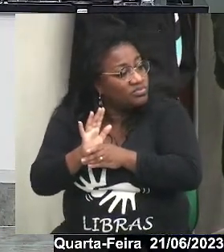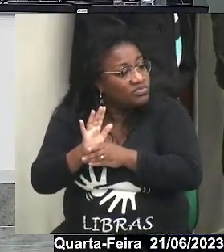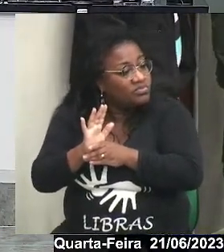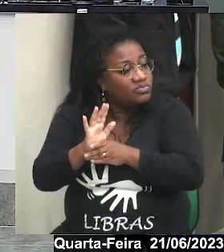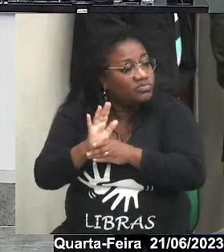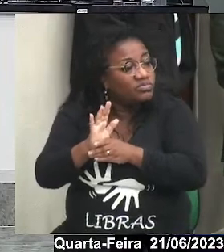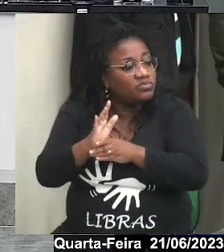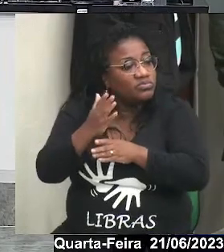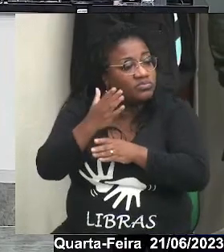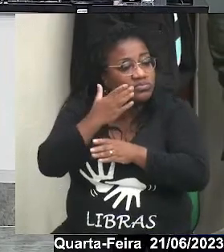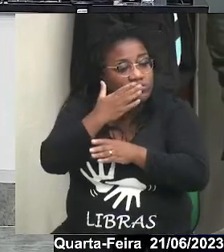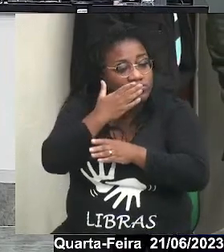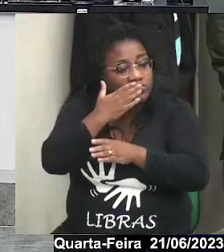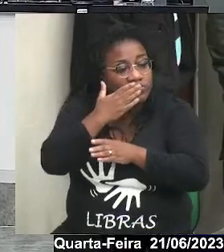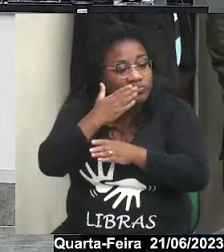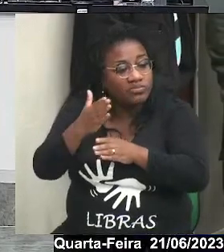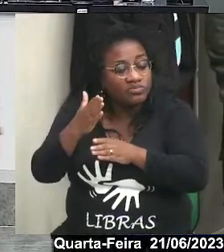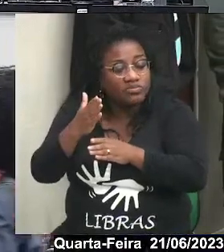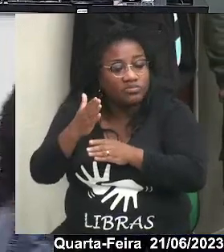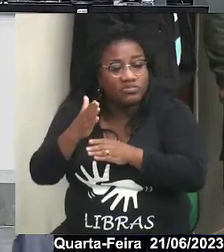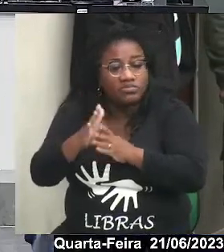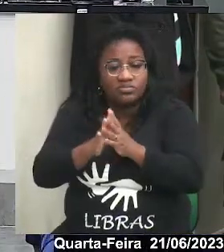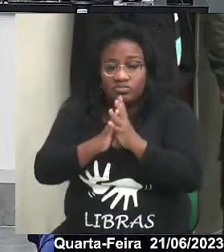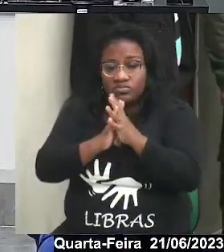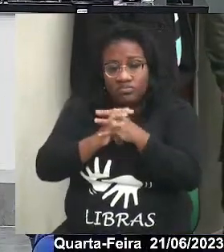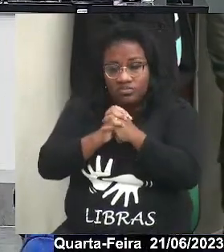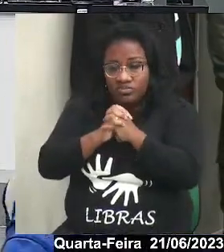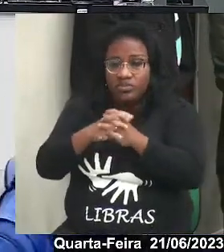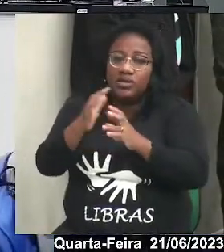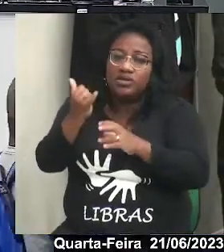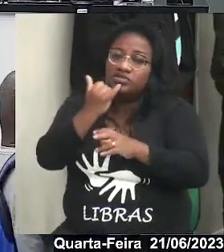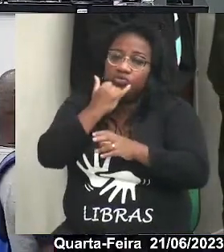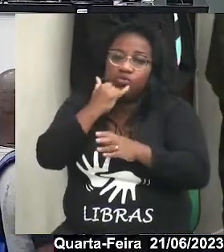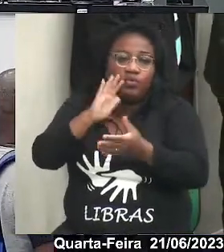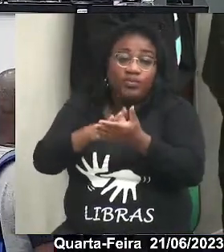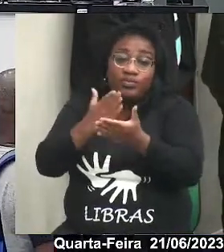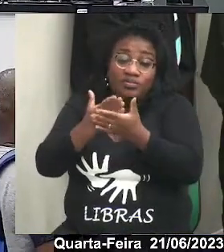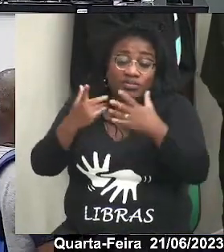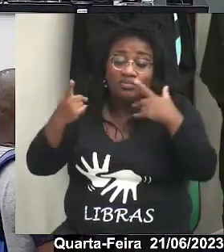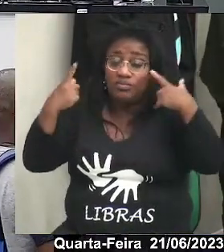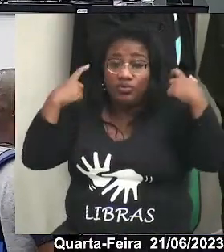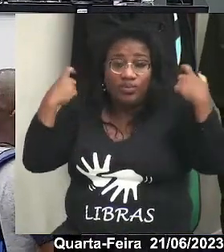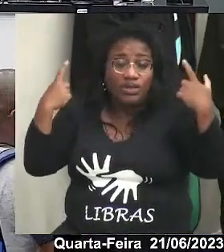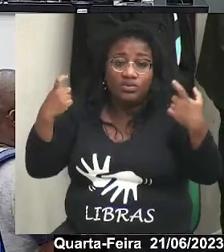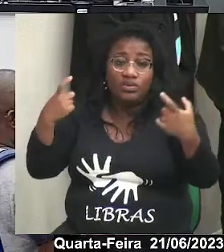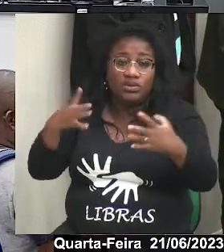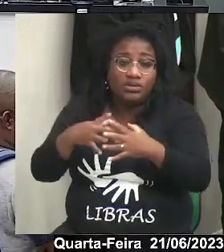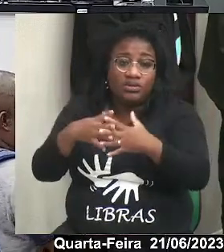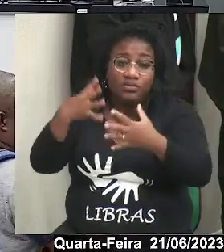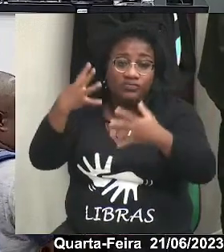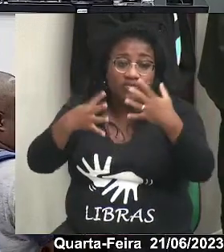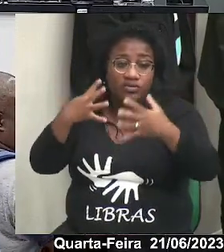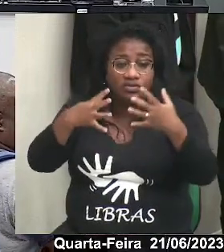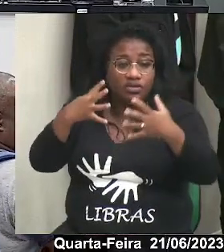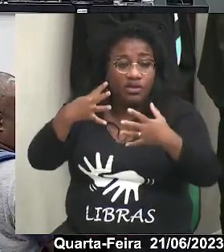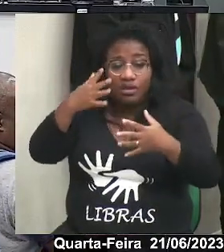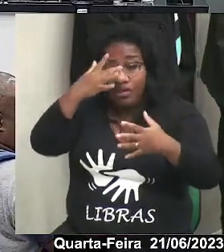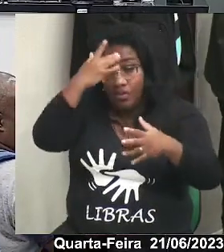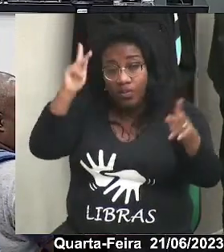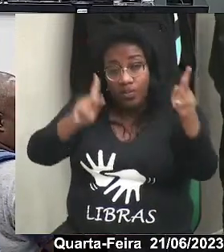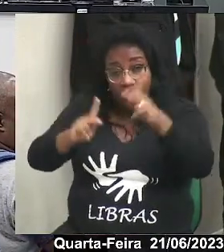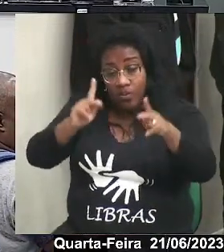Regulamento período para aquisição de licença-prêmio adicional de tempo de serviço. Considerando a legislação vigente sobre licença-prêmio